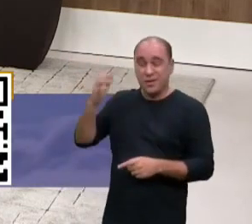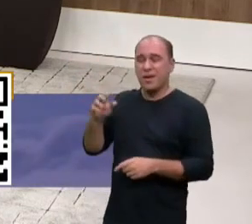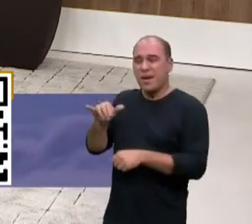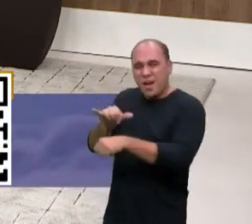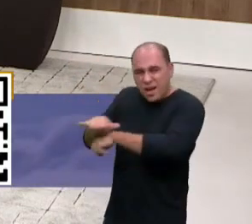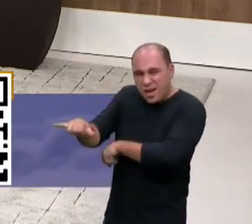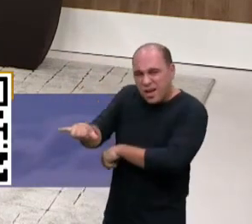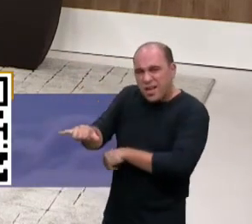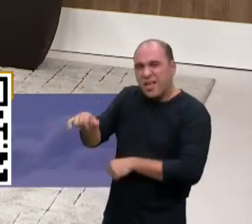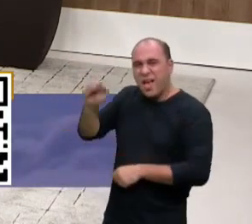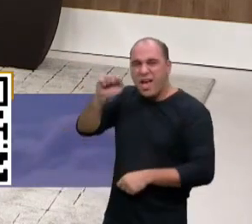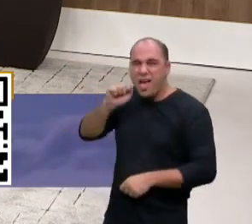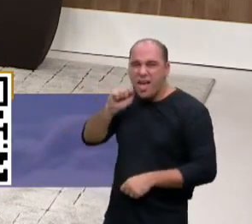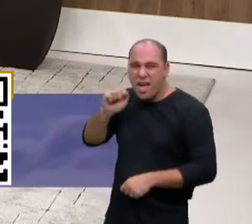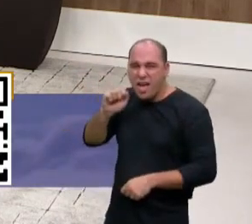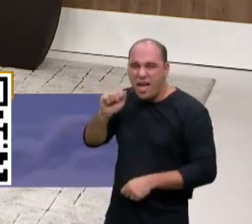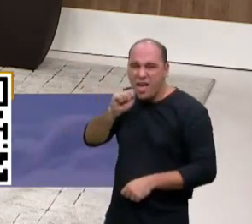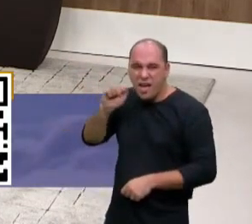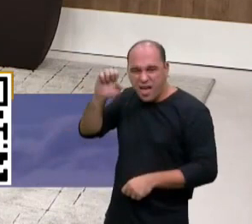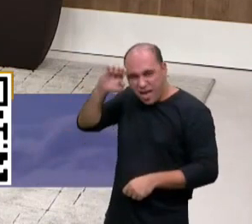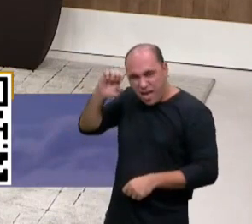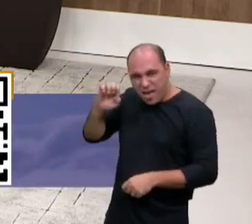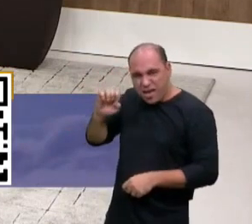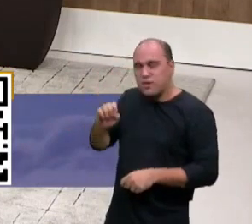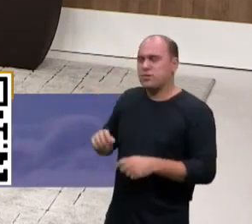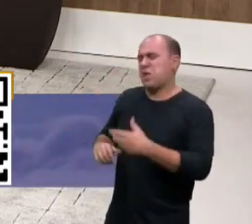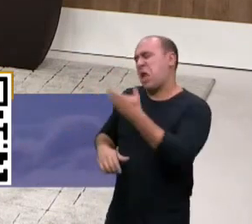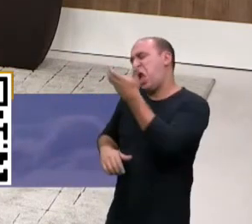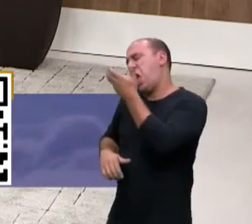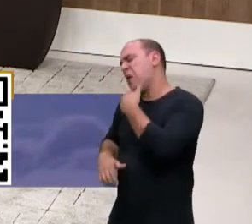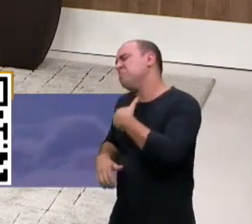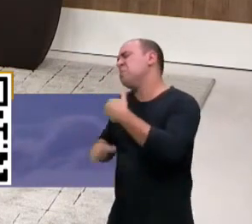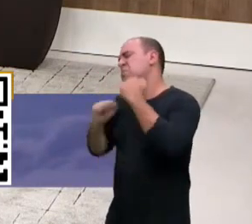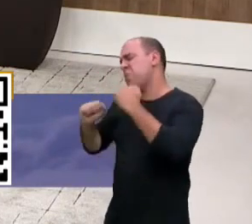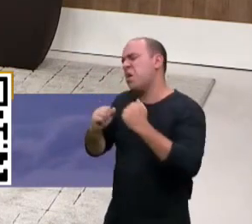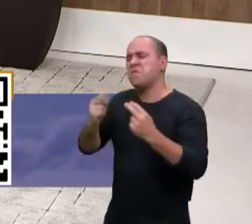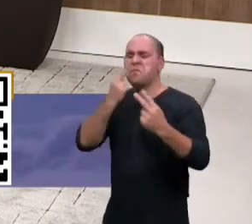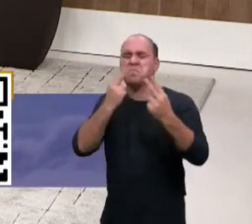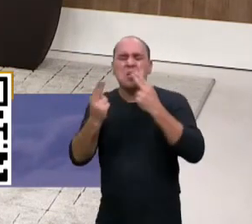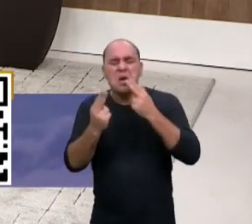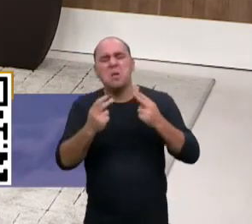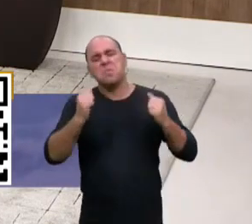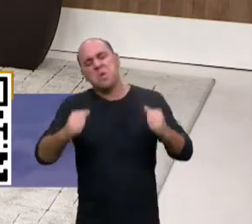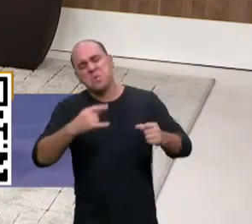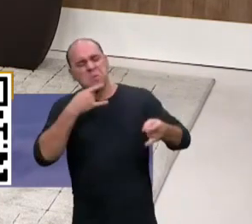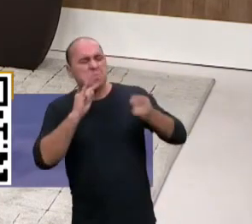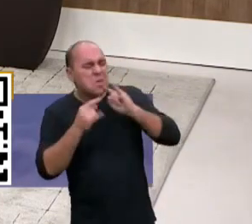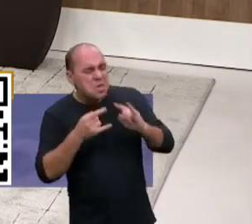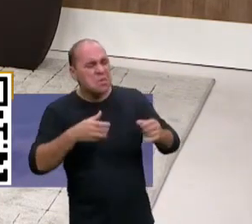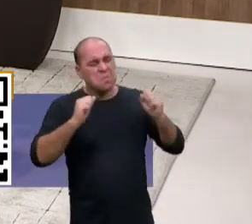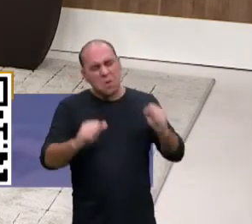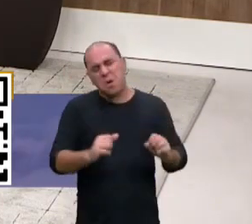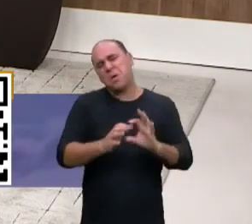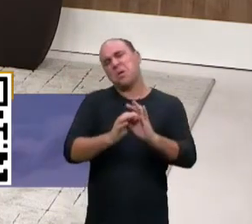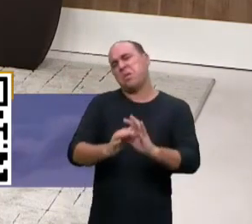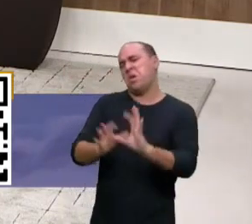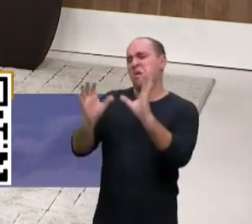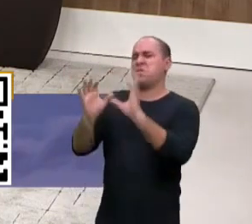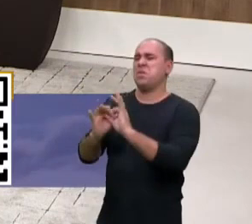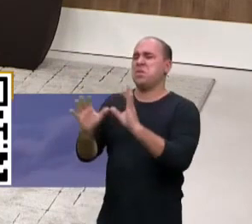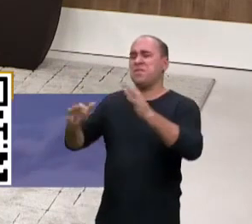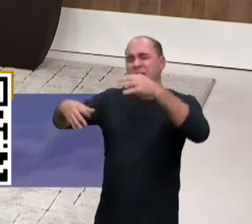você vai morrer e o Diabo Disse assim não nada disso pode comer pode fumar pode beber pode fazer o que quiser